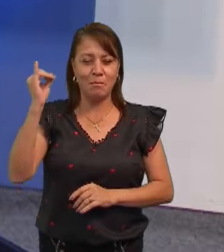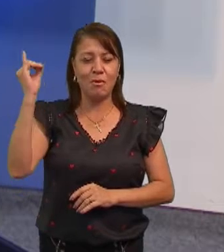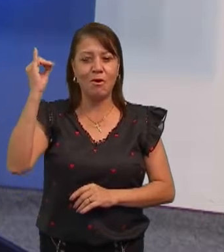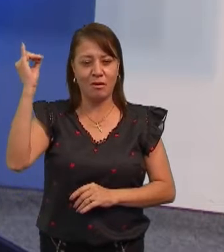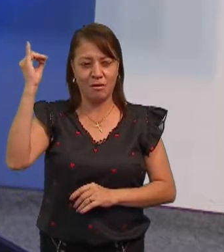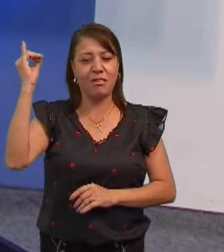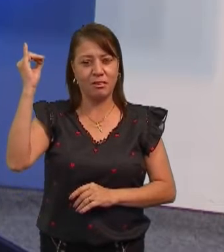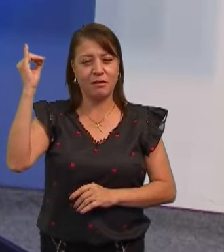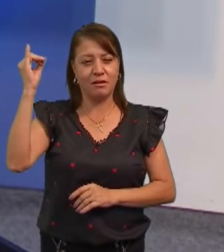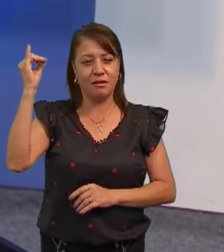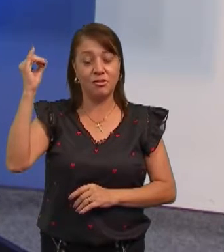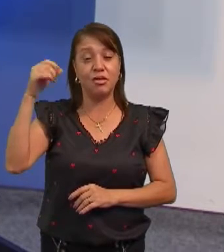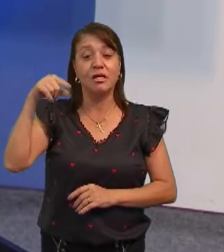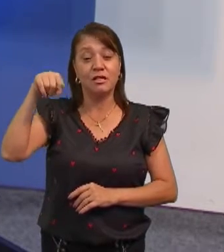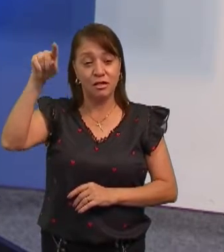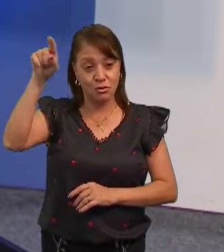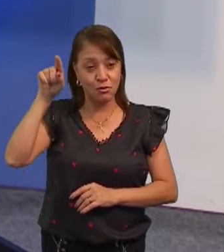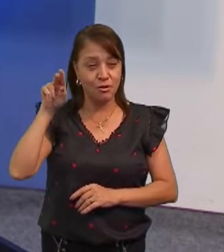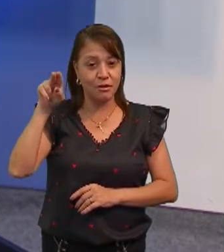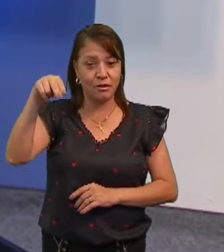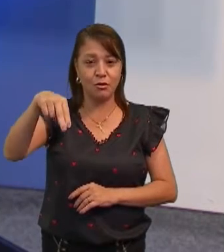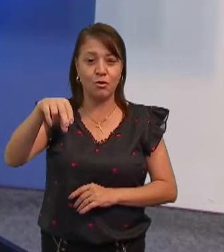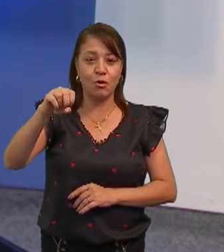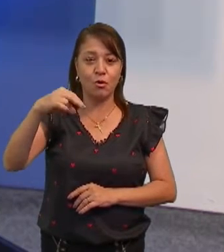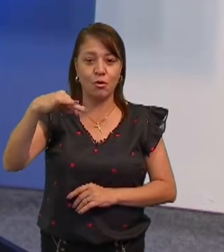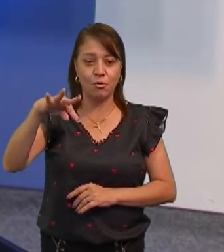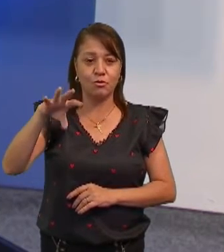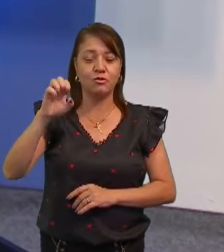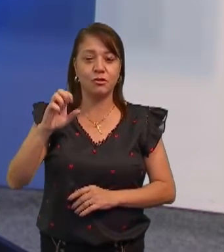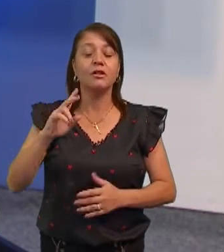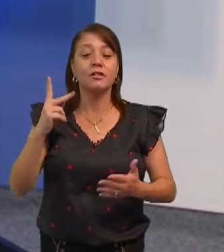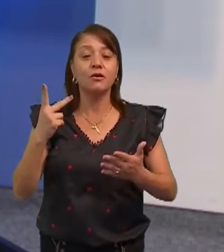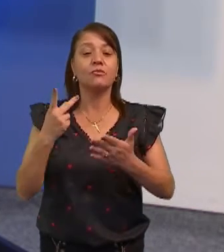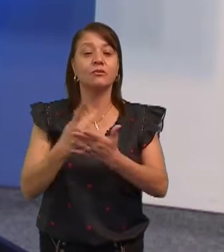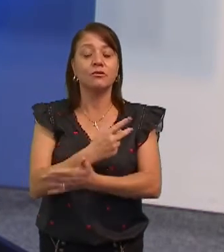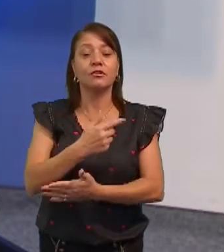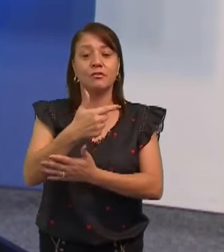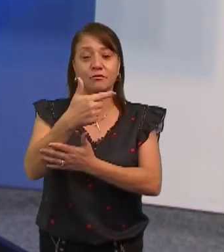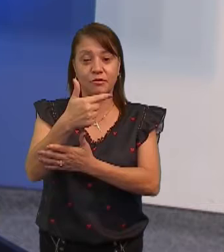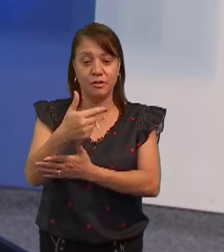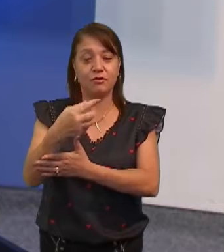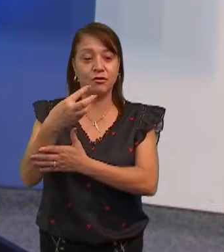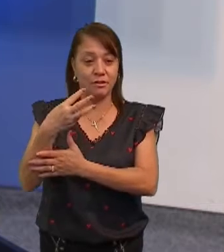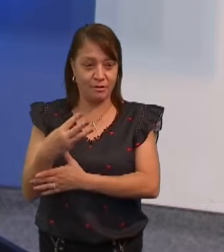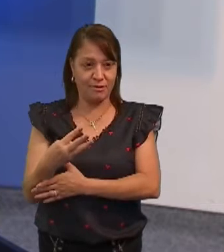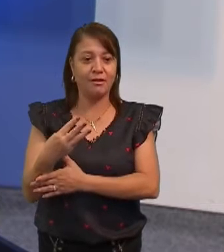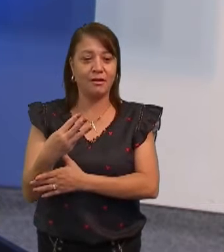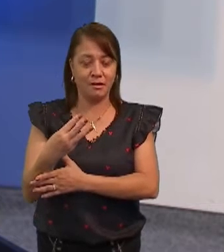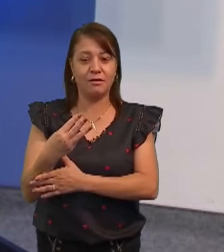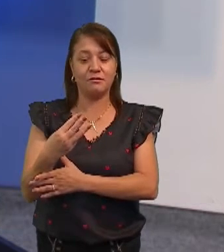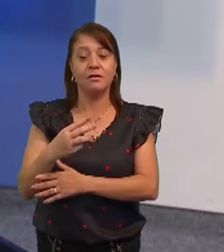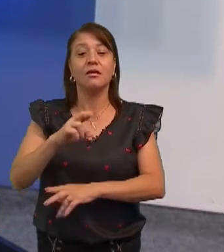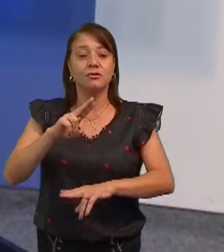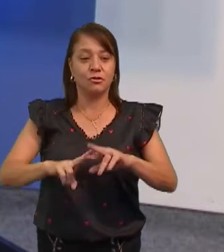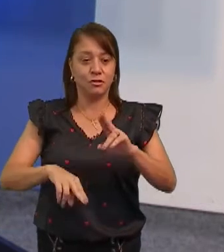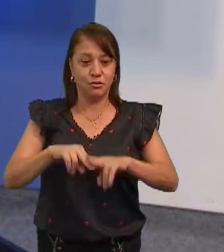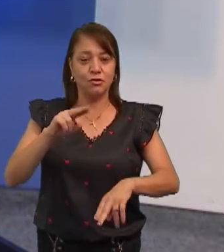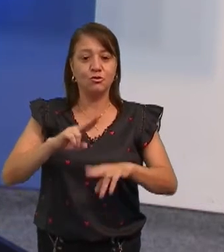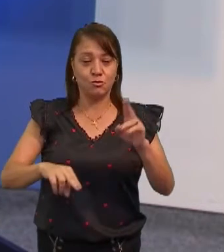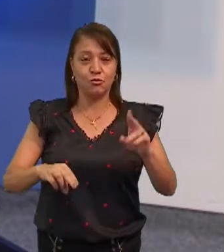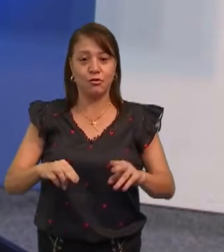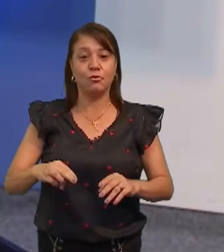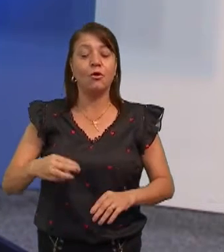inauguração essa que acontece na próxima segunda-feira dia 3 de Junho com presença da ministra da saúde com a